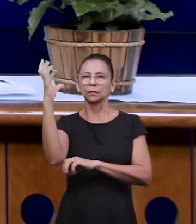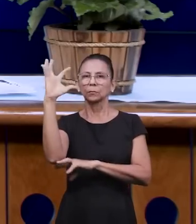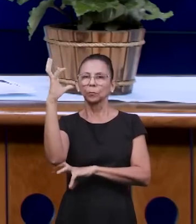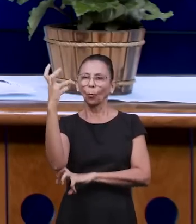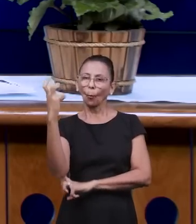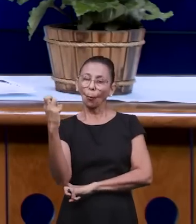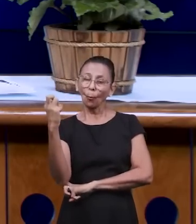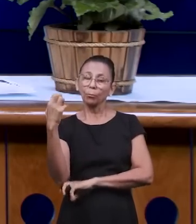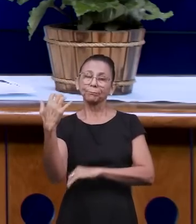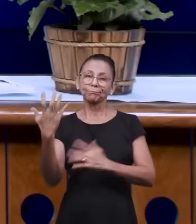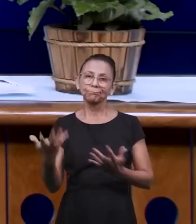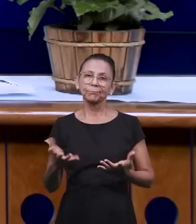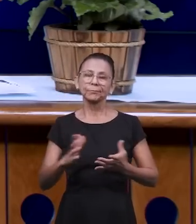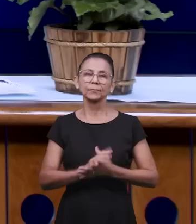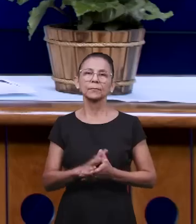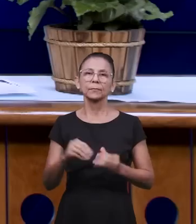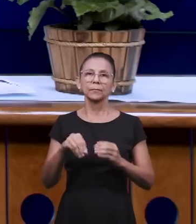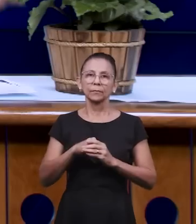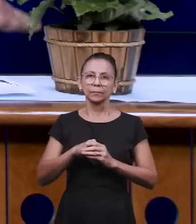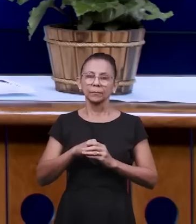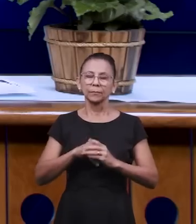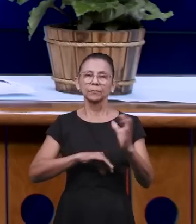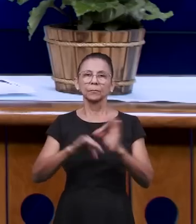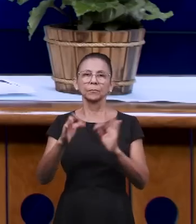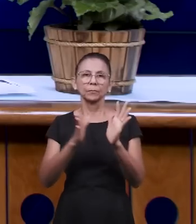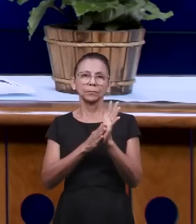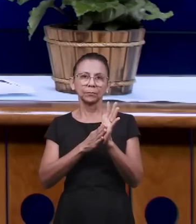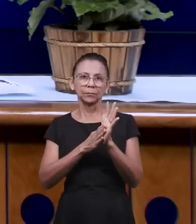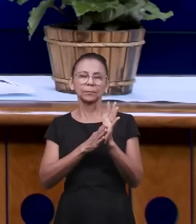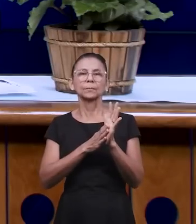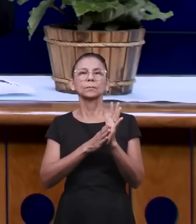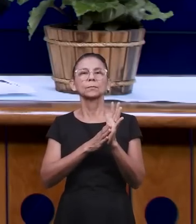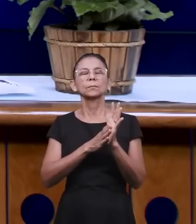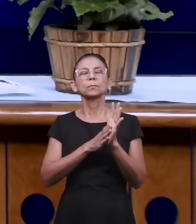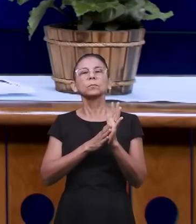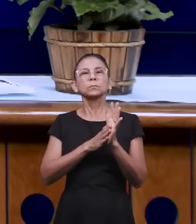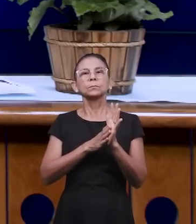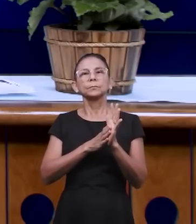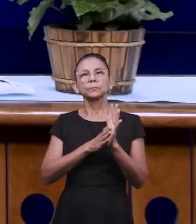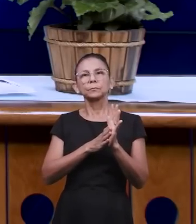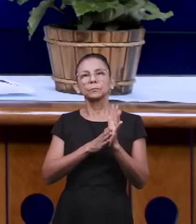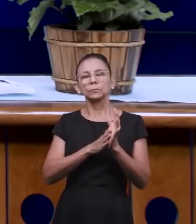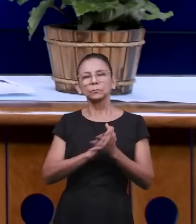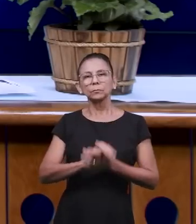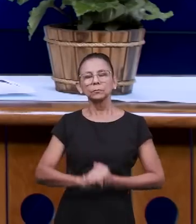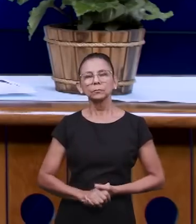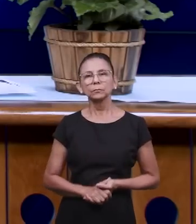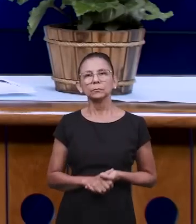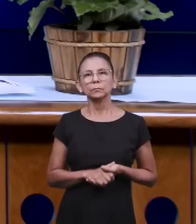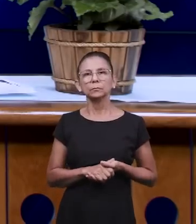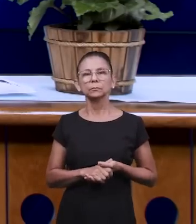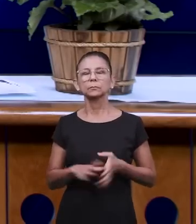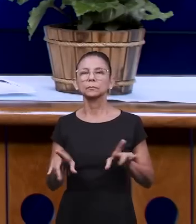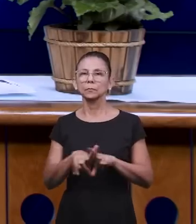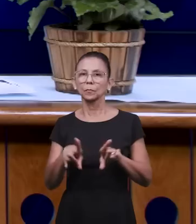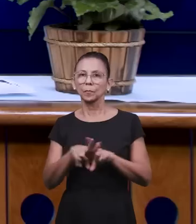ele descia, avistou uma figueira. Uma pausa para explicar o significado das